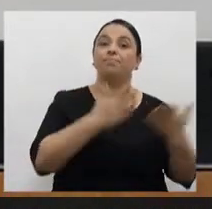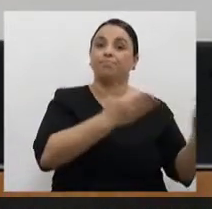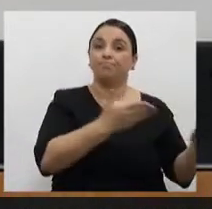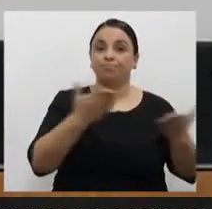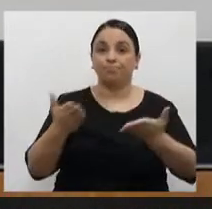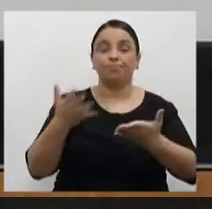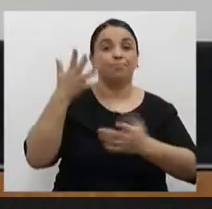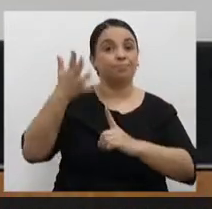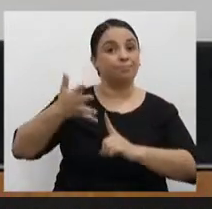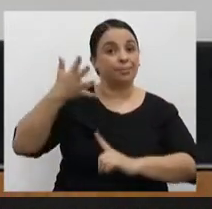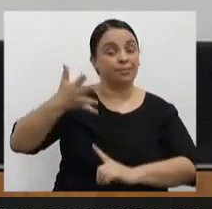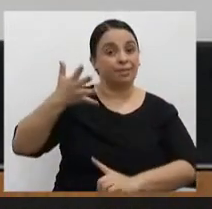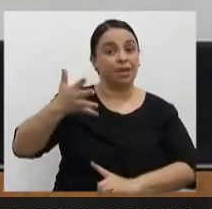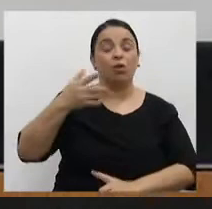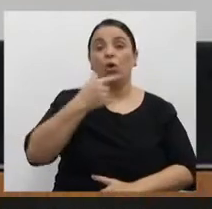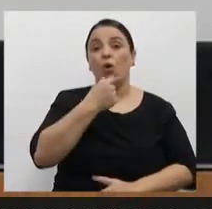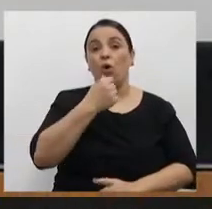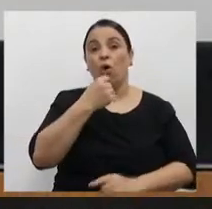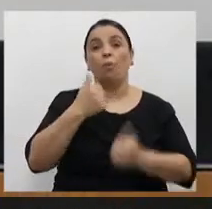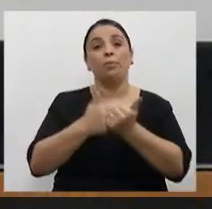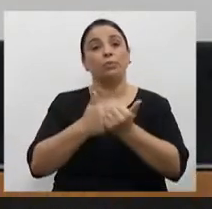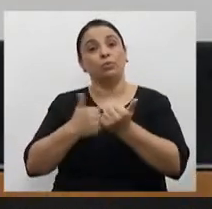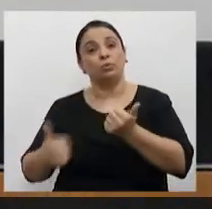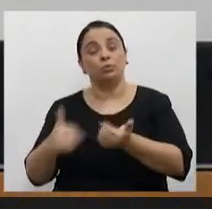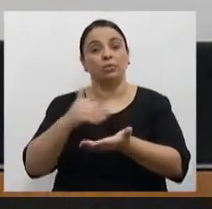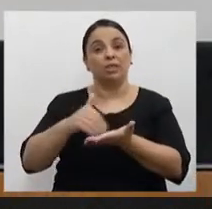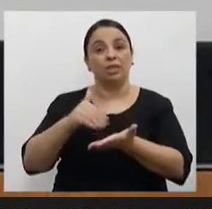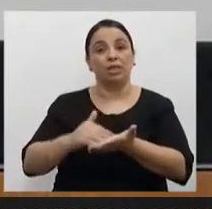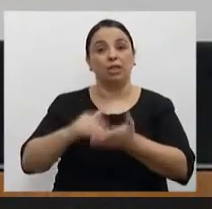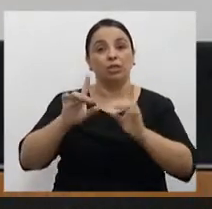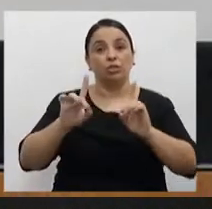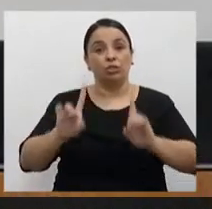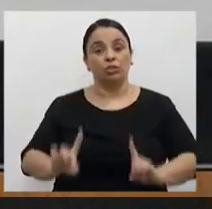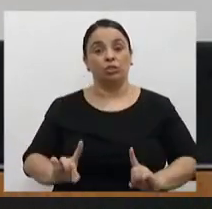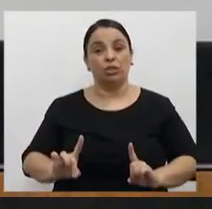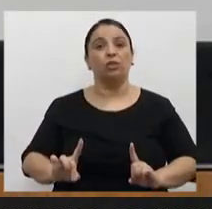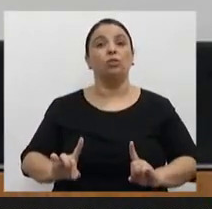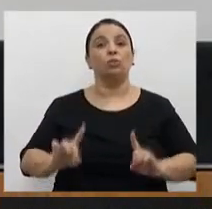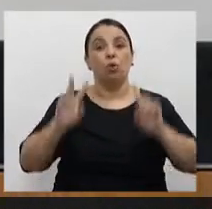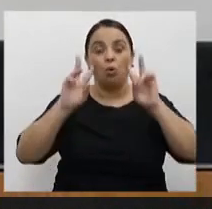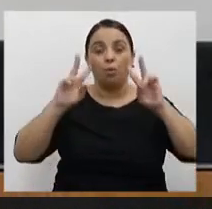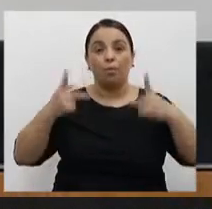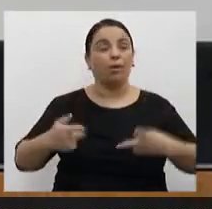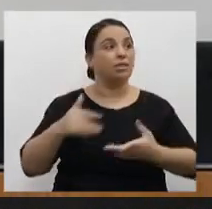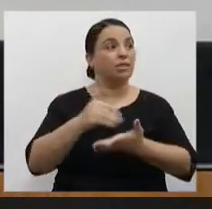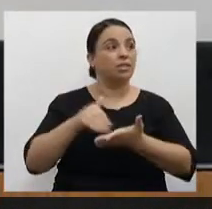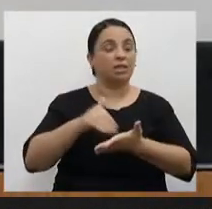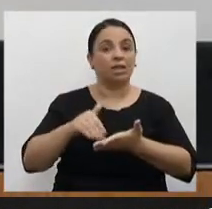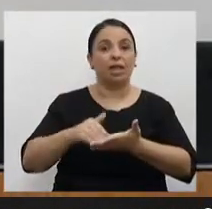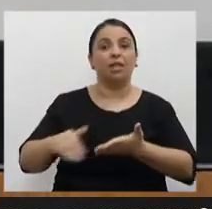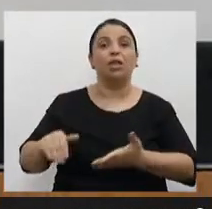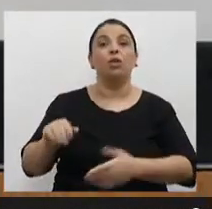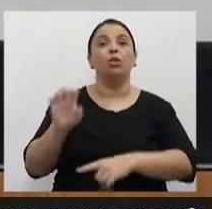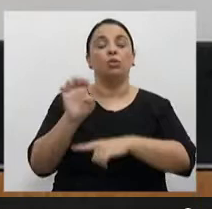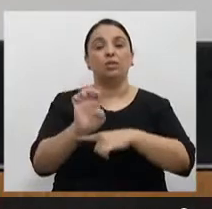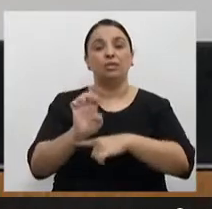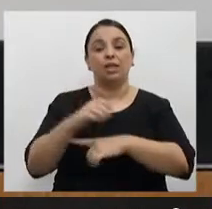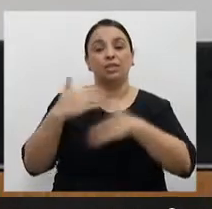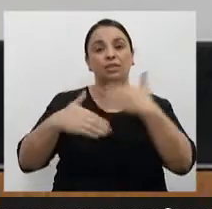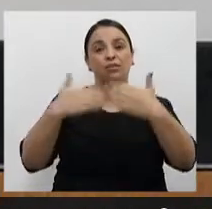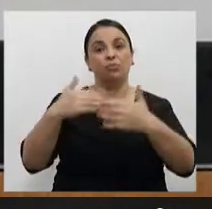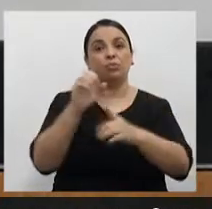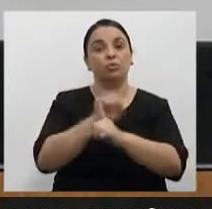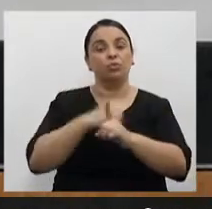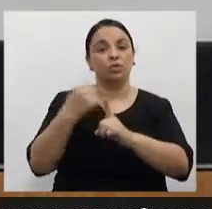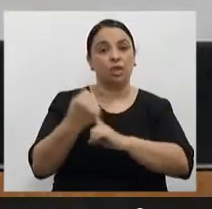O nosso subsecretário de Direitos Humanos da Secretaria de Estado de Desenvolvimento Social, da